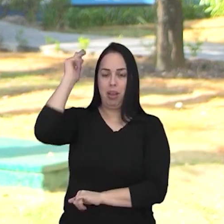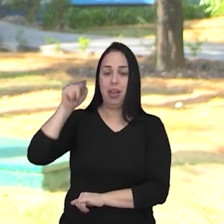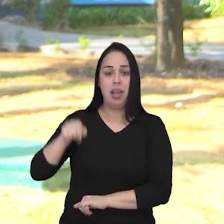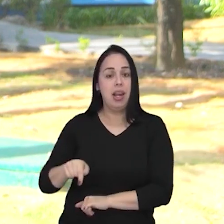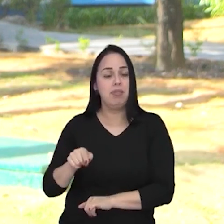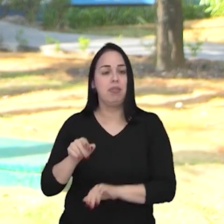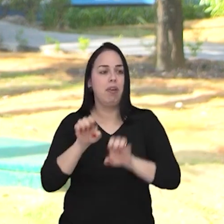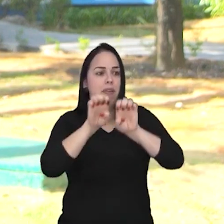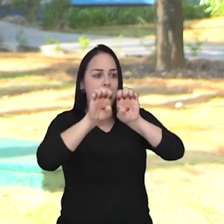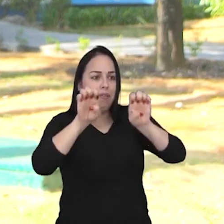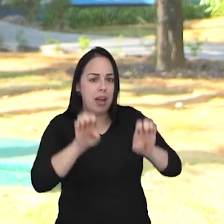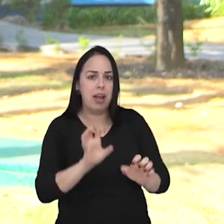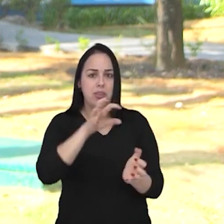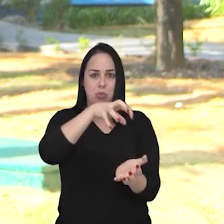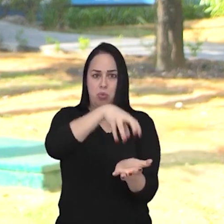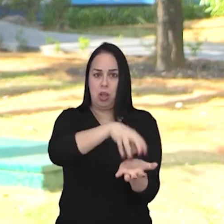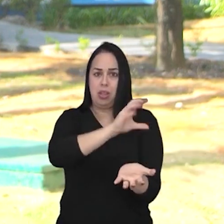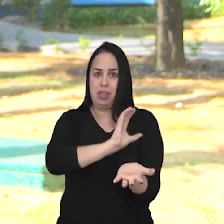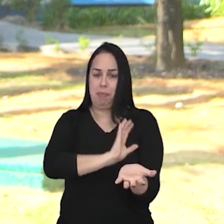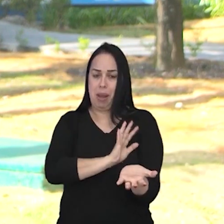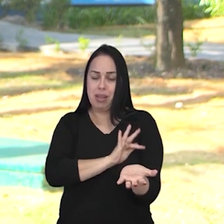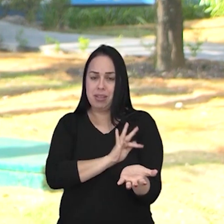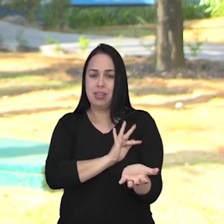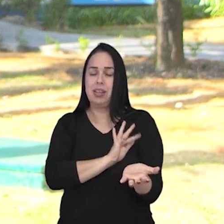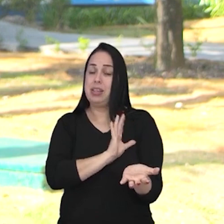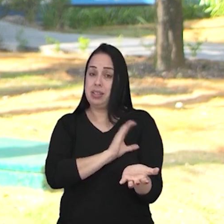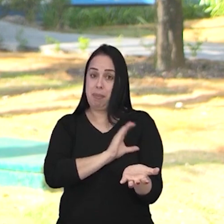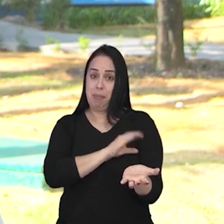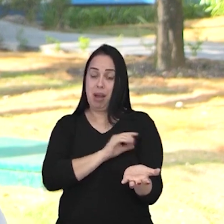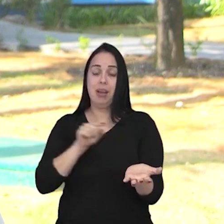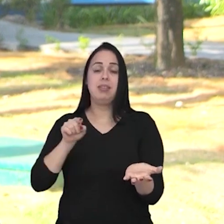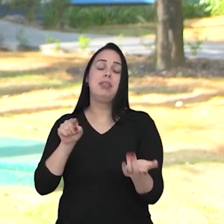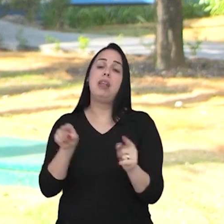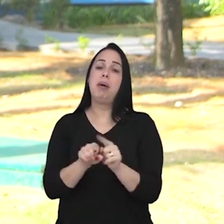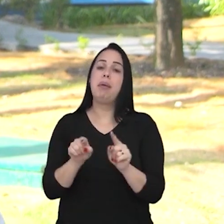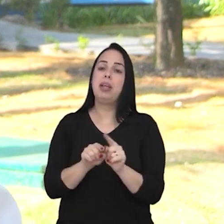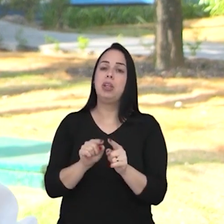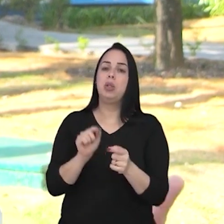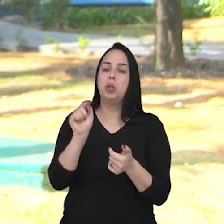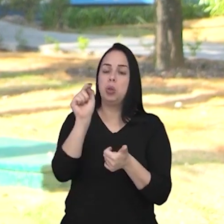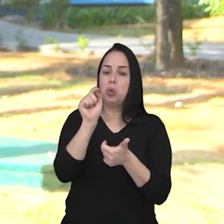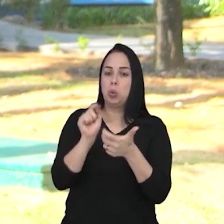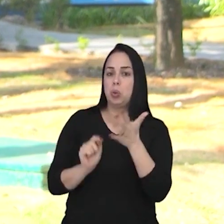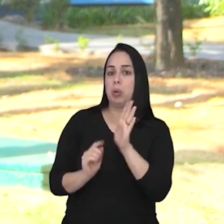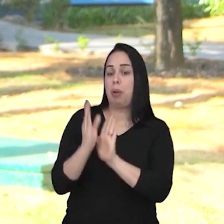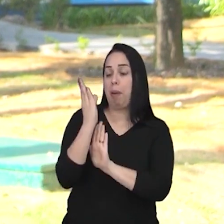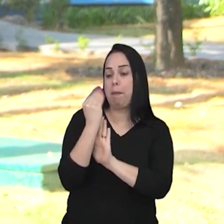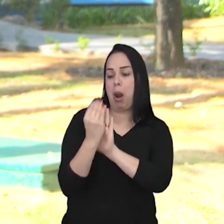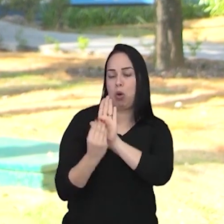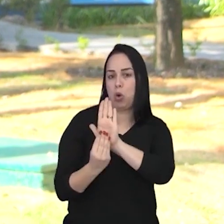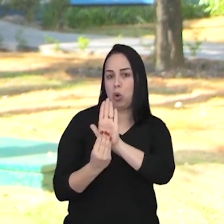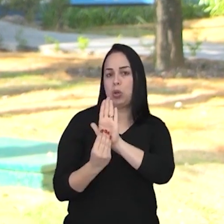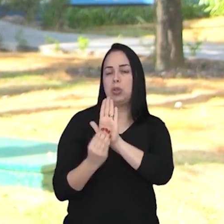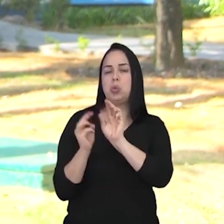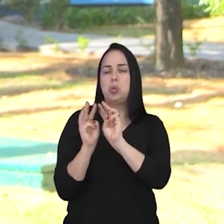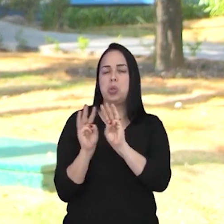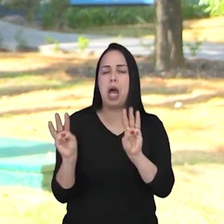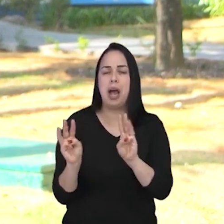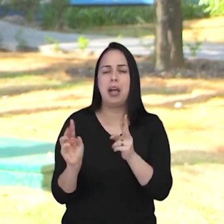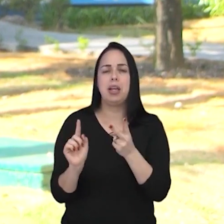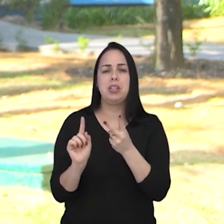infraestrutura do nosso polo lá do CEPAS, assim como todas as questões que nós colocamos no plano de curso, questão